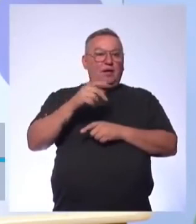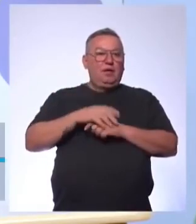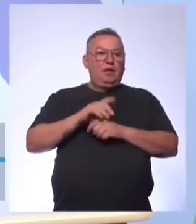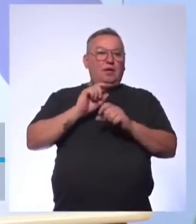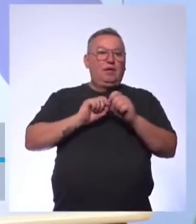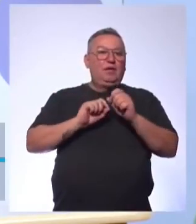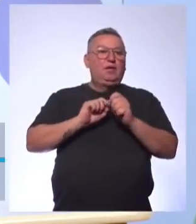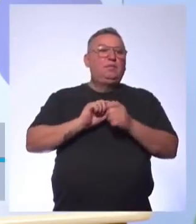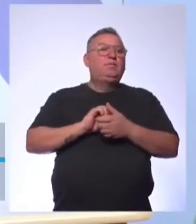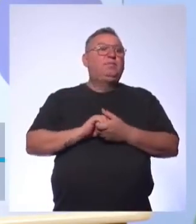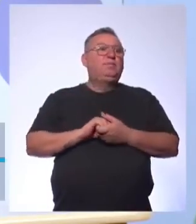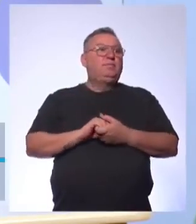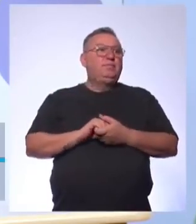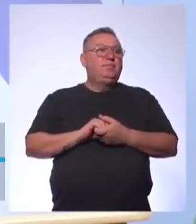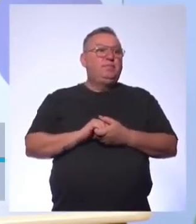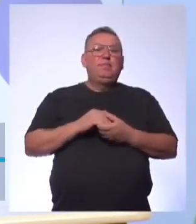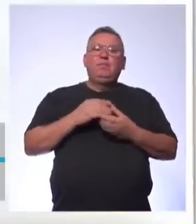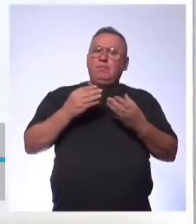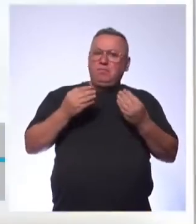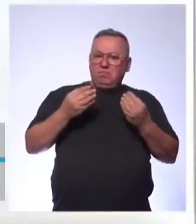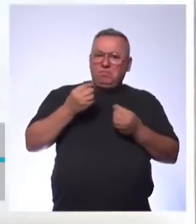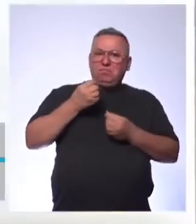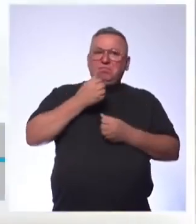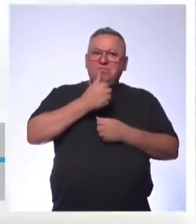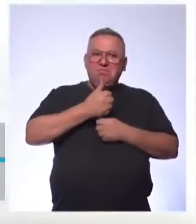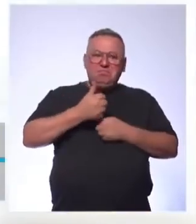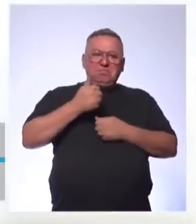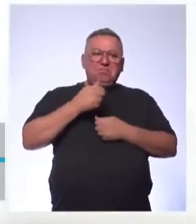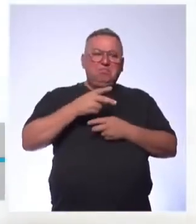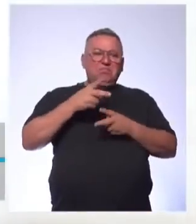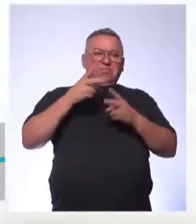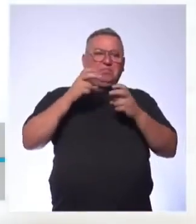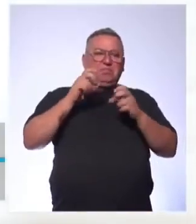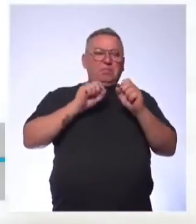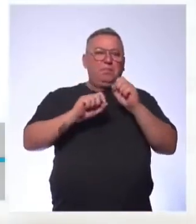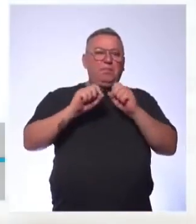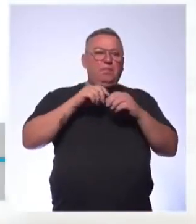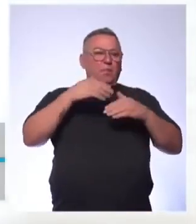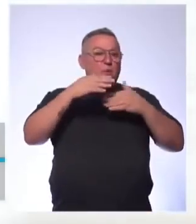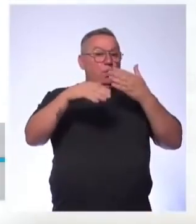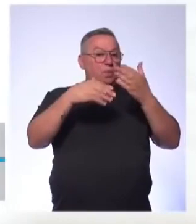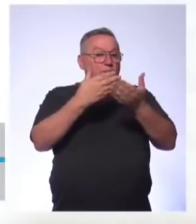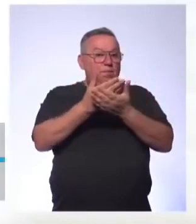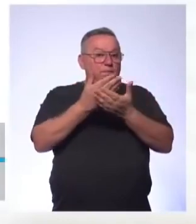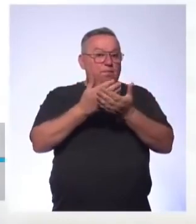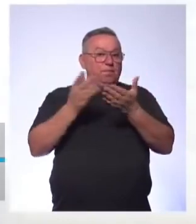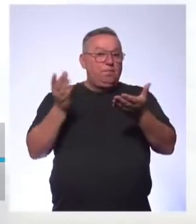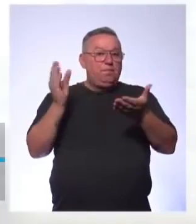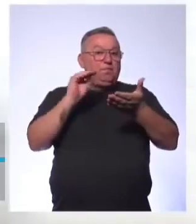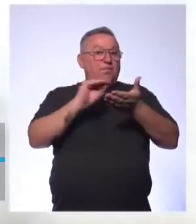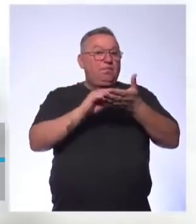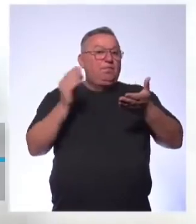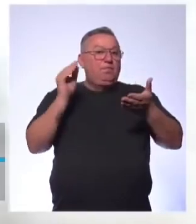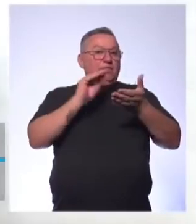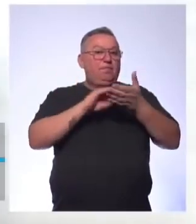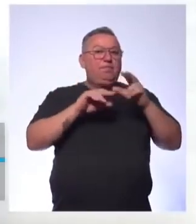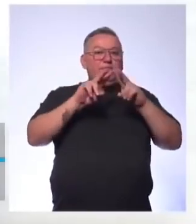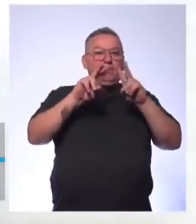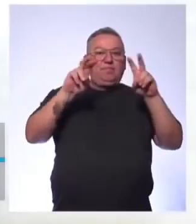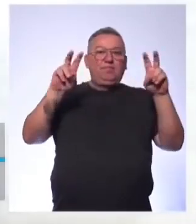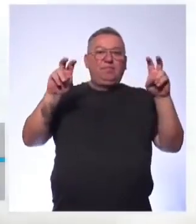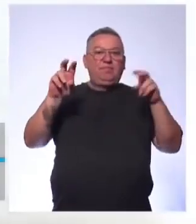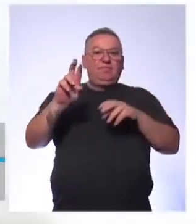shows your family. Muito bem. Vocês perceberam que ao longo das aulas eu venho colocando algumas expressões